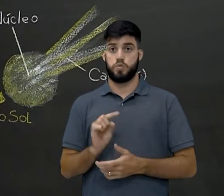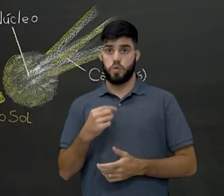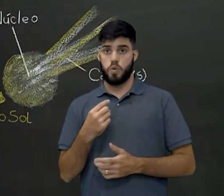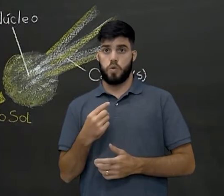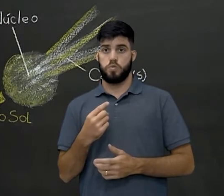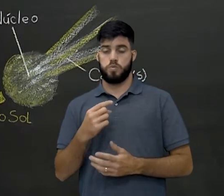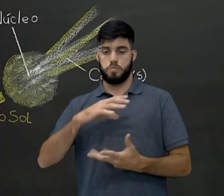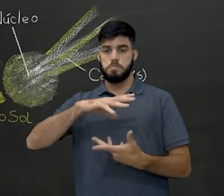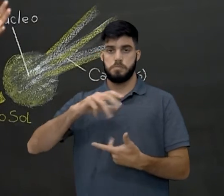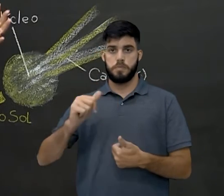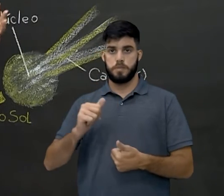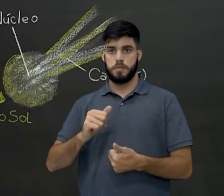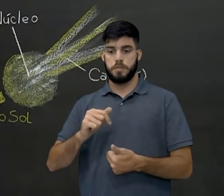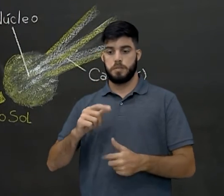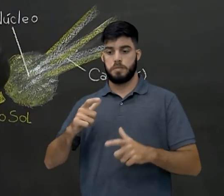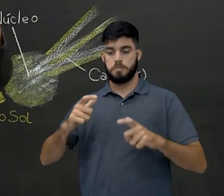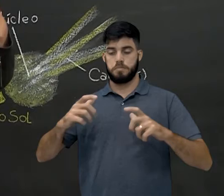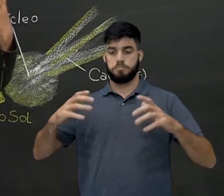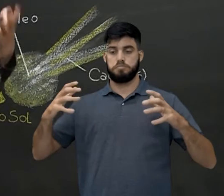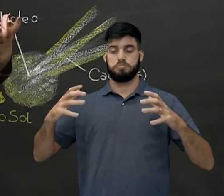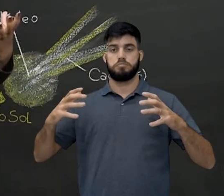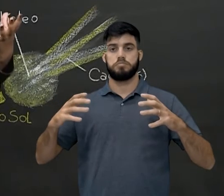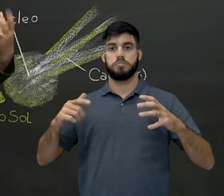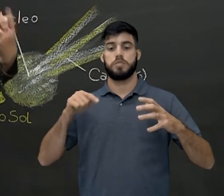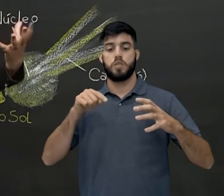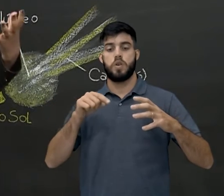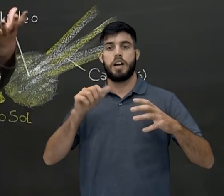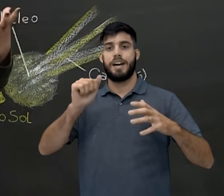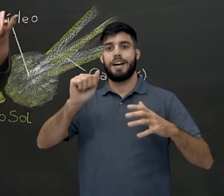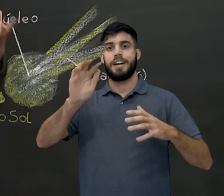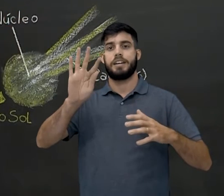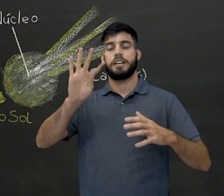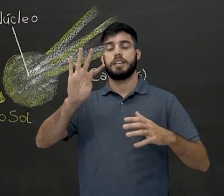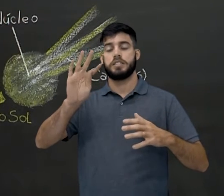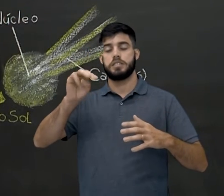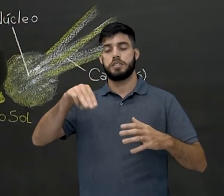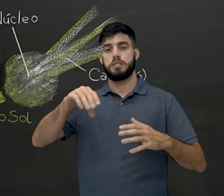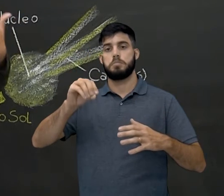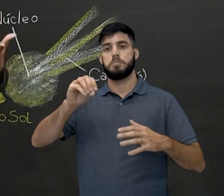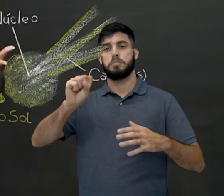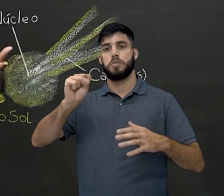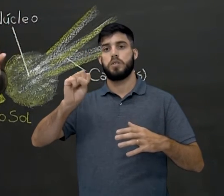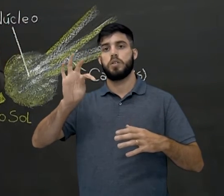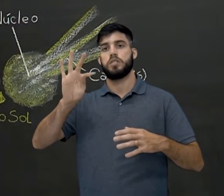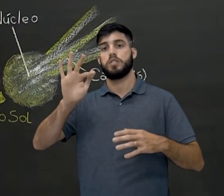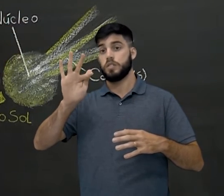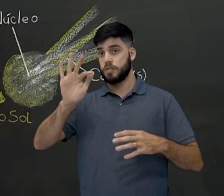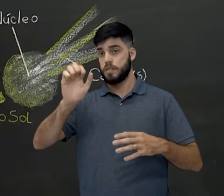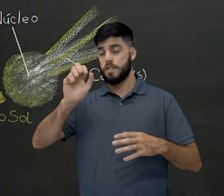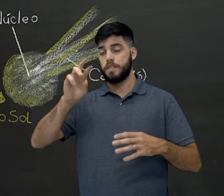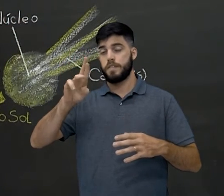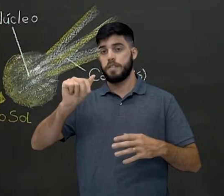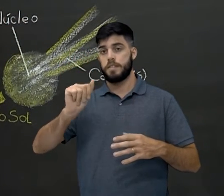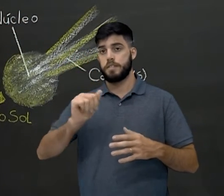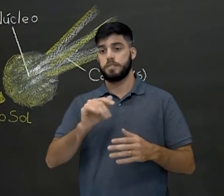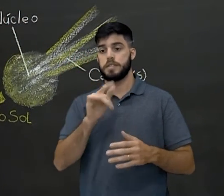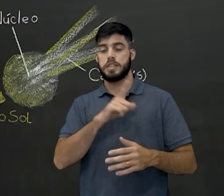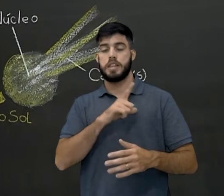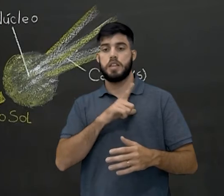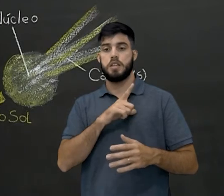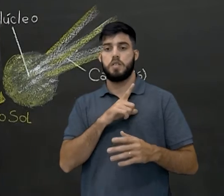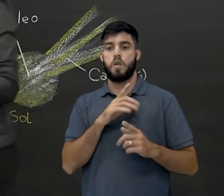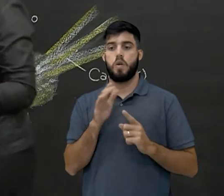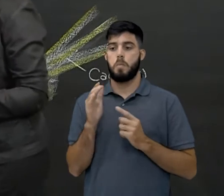nossa atmosfera ela é mais espessa, ela é maior, então ela acaba provocando, ela permitindo essa proteção do impacto